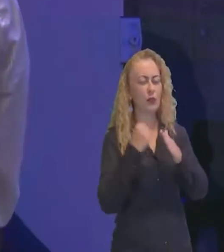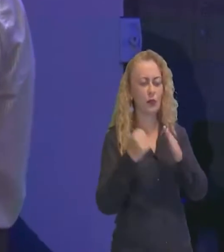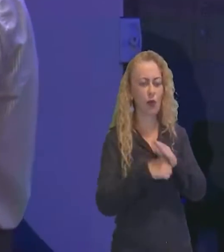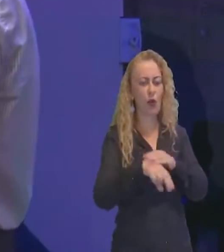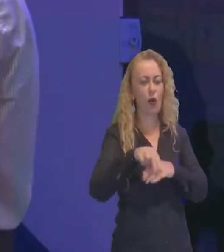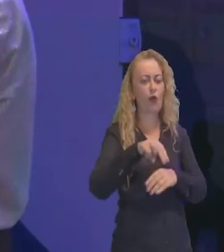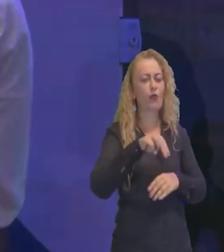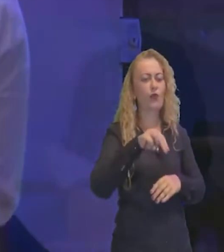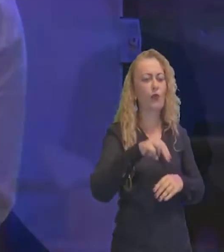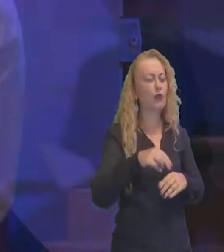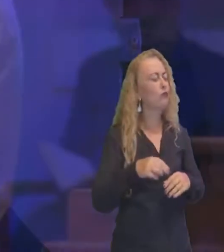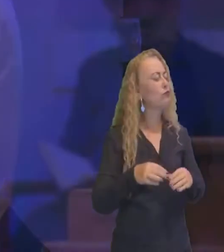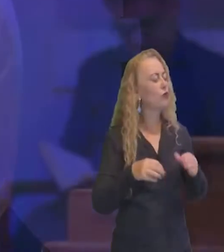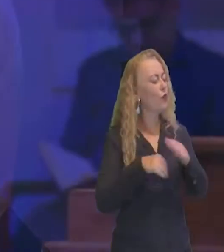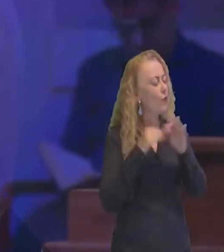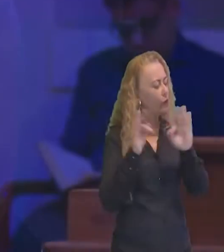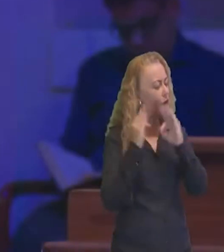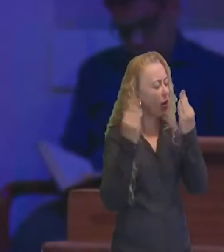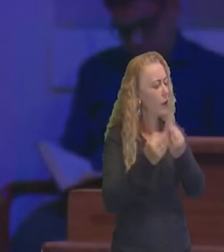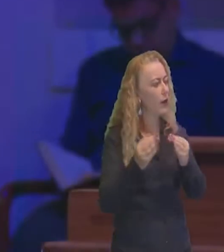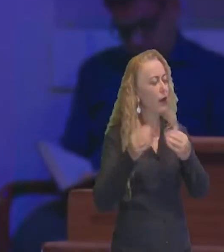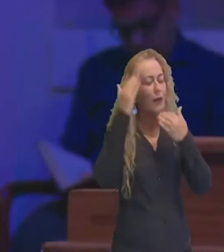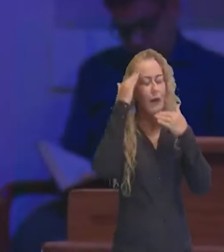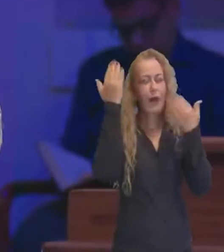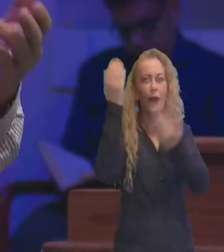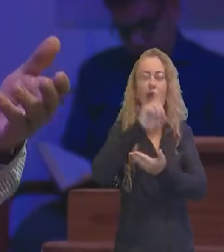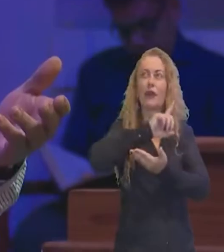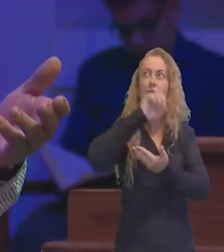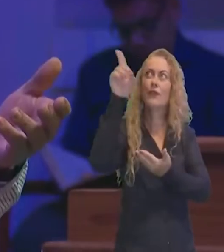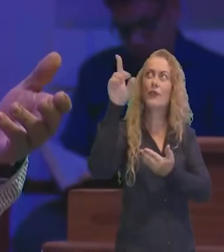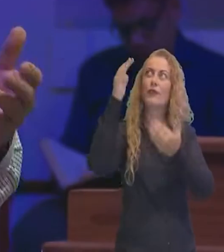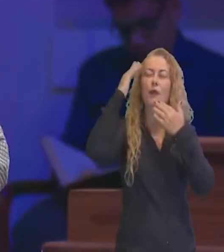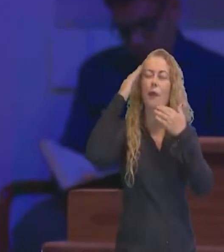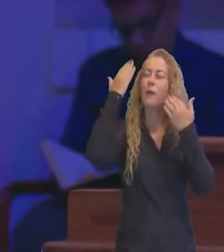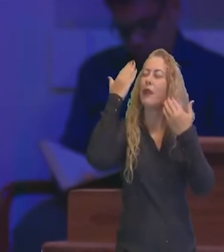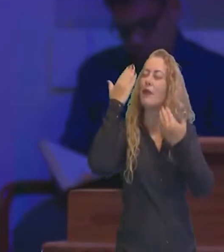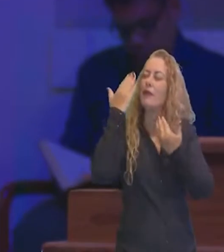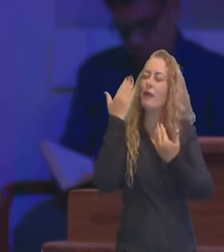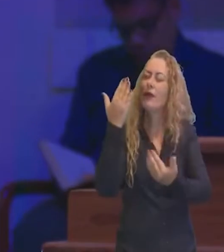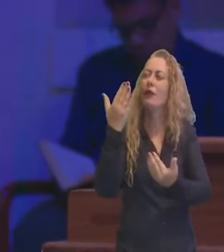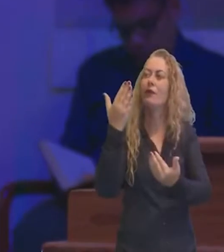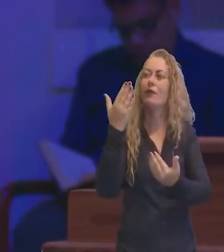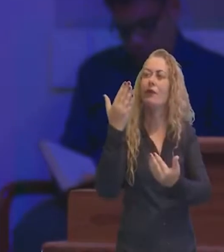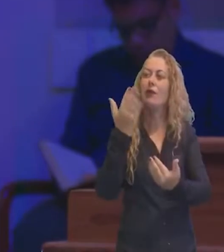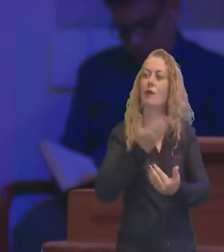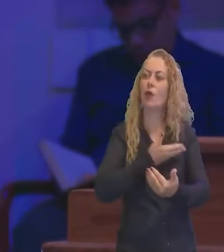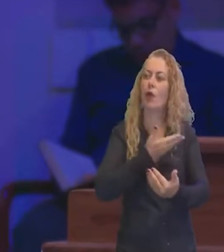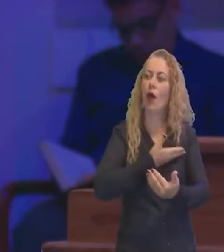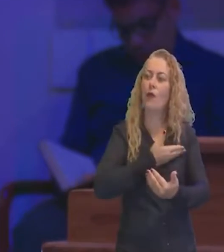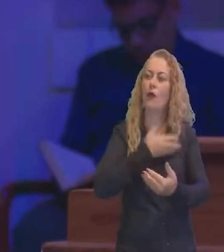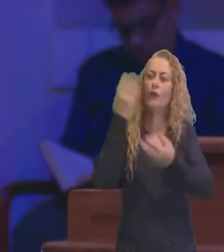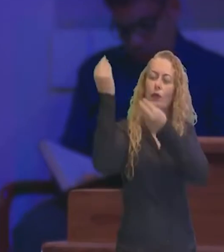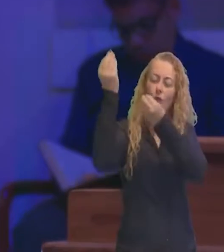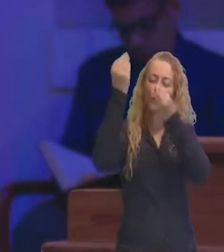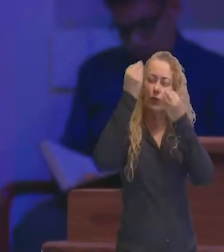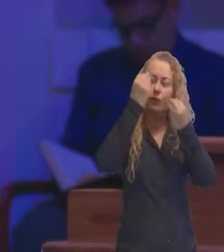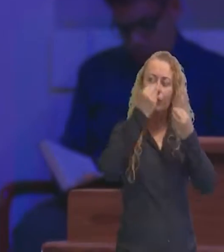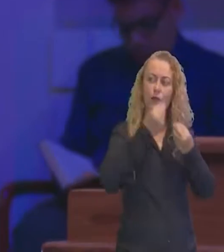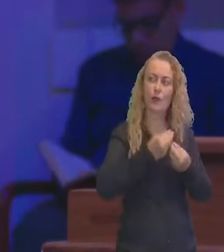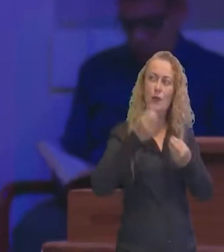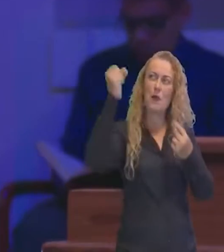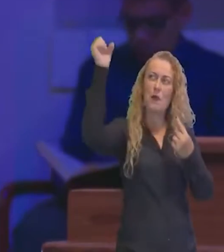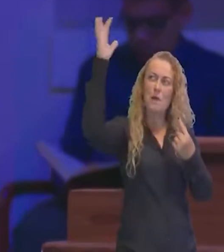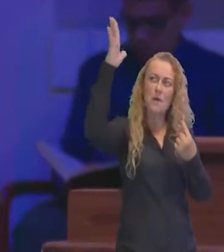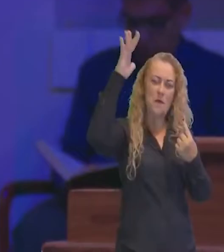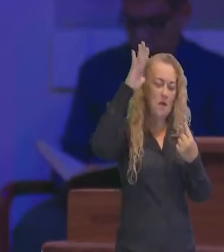netos, ali você agradece a Deus pela esposa, pelo marido que o Senhor e os anjos de